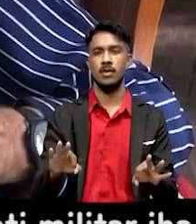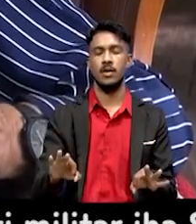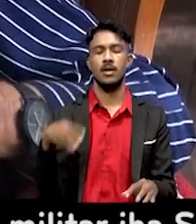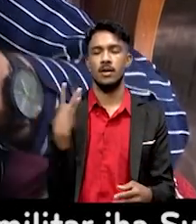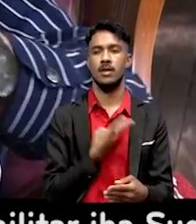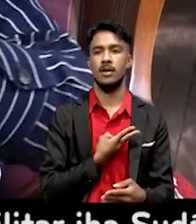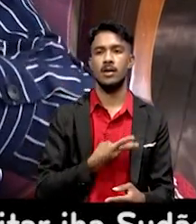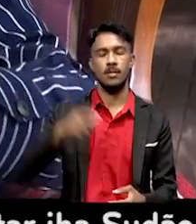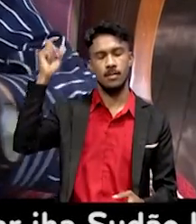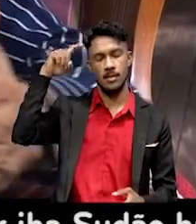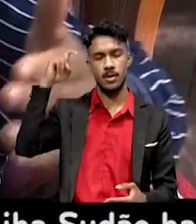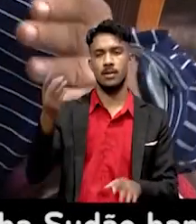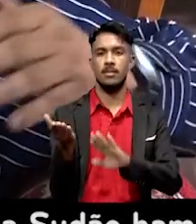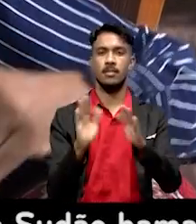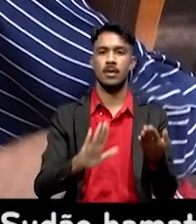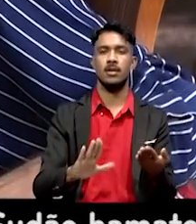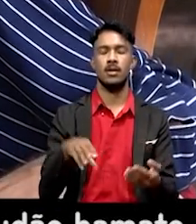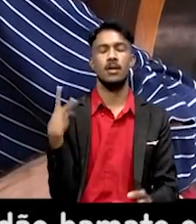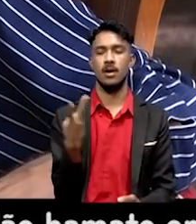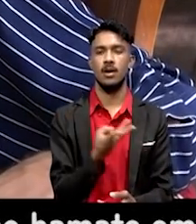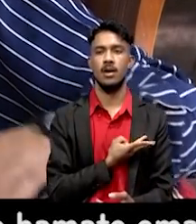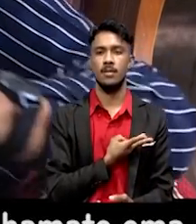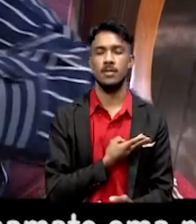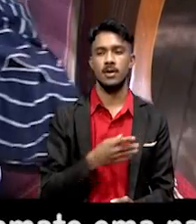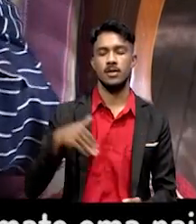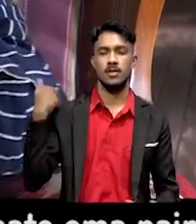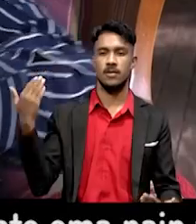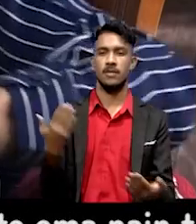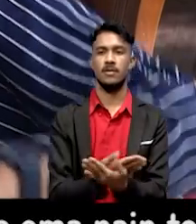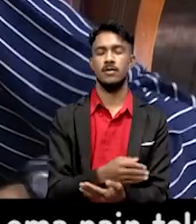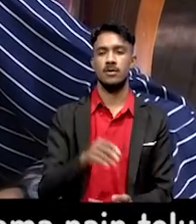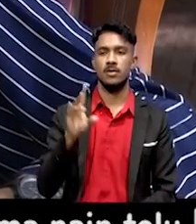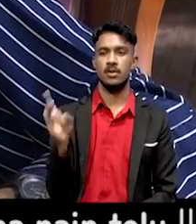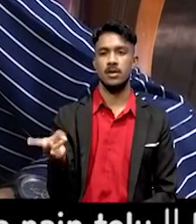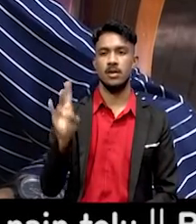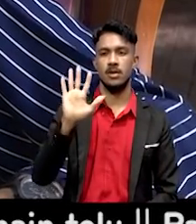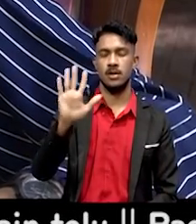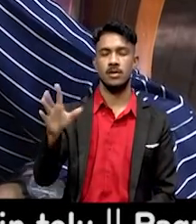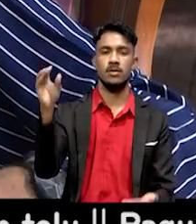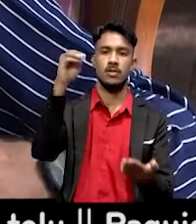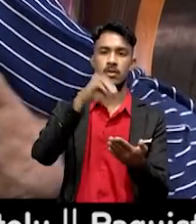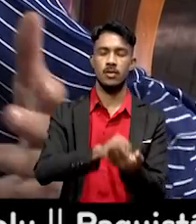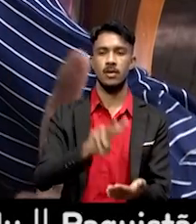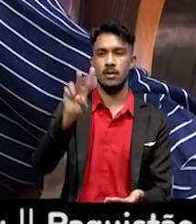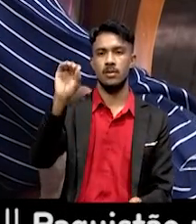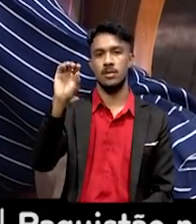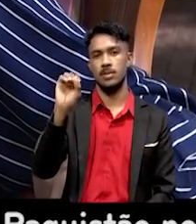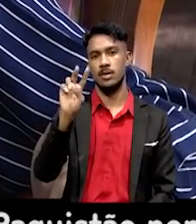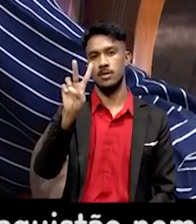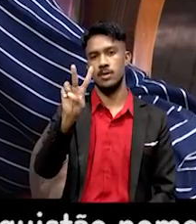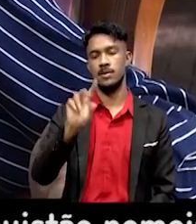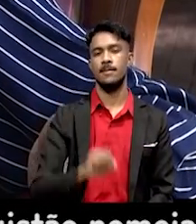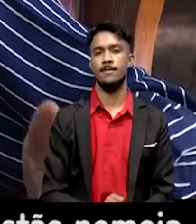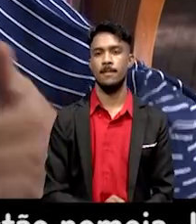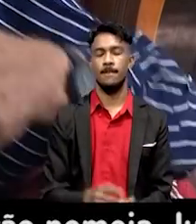intelectual mate. Ami de geração 35, né? Quanto ia 2002, quase